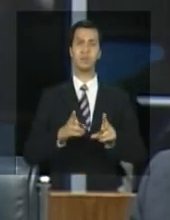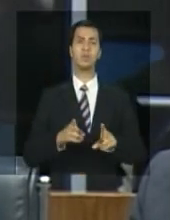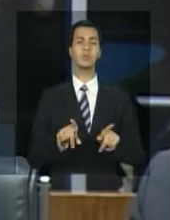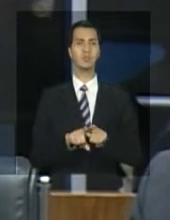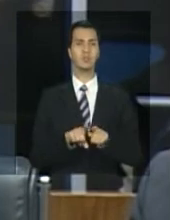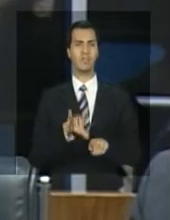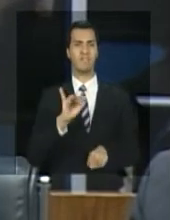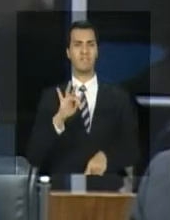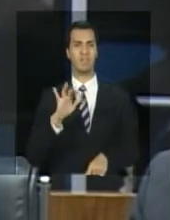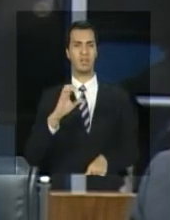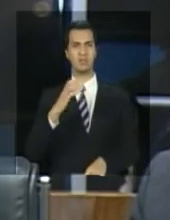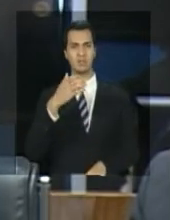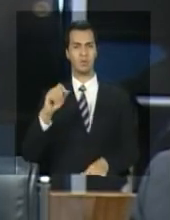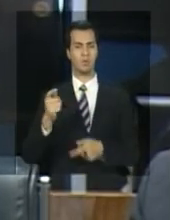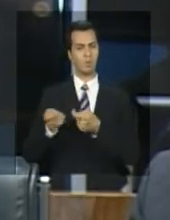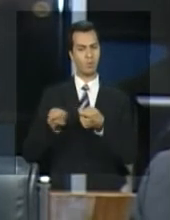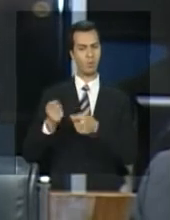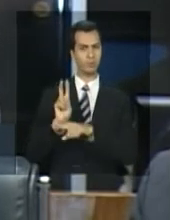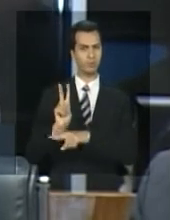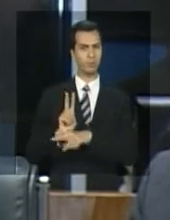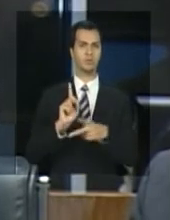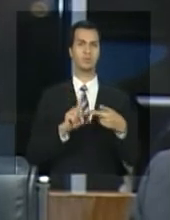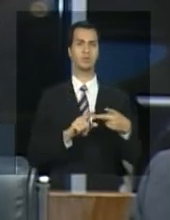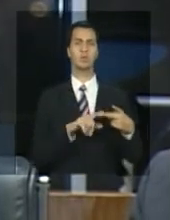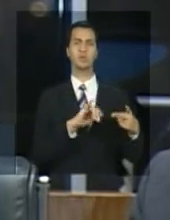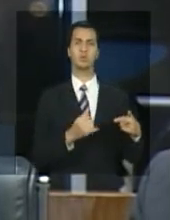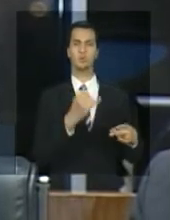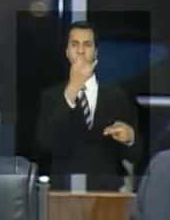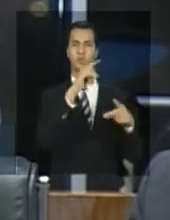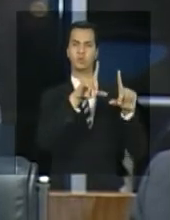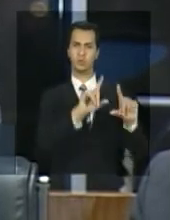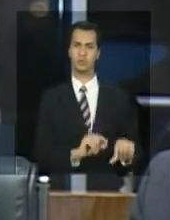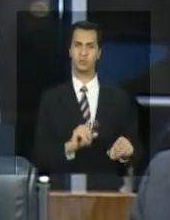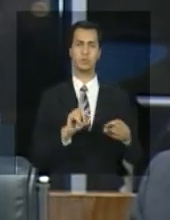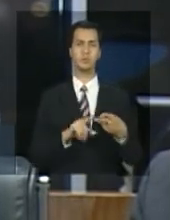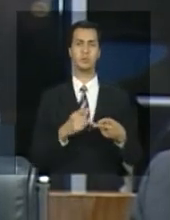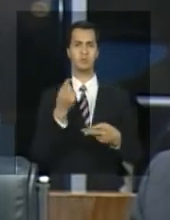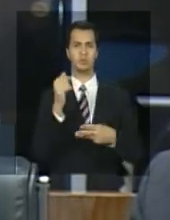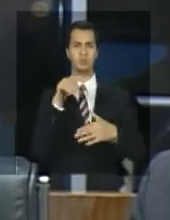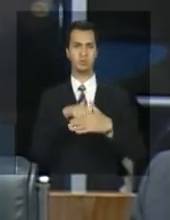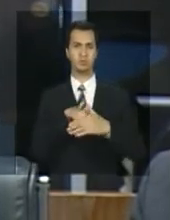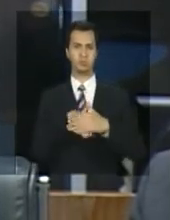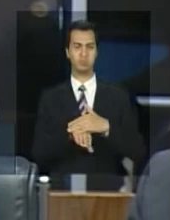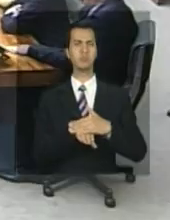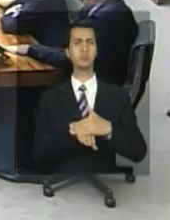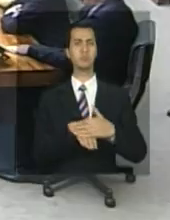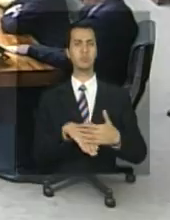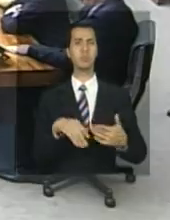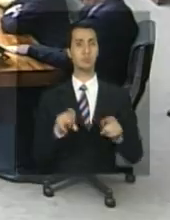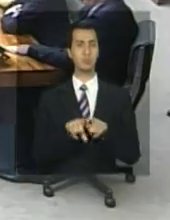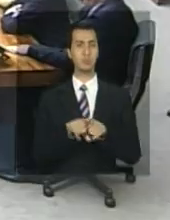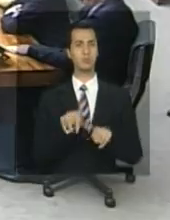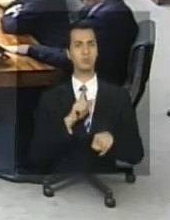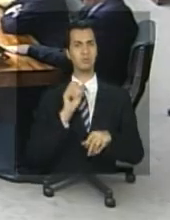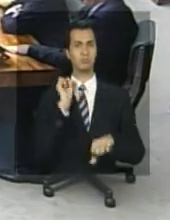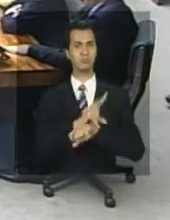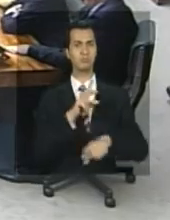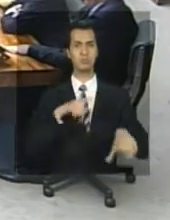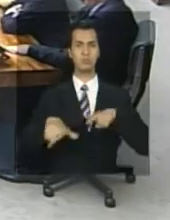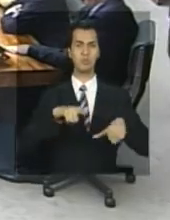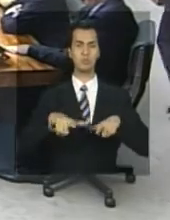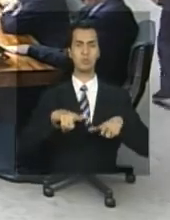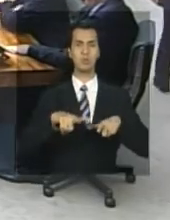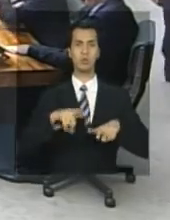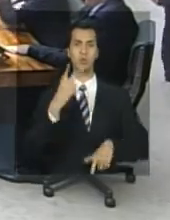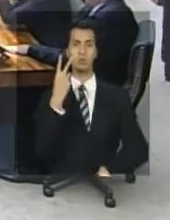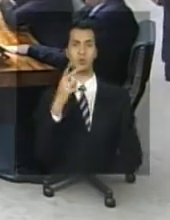juros descendentes e aumento das reservas internacionais, e gerou quase 2 milhões de empregos, o segundo